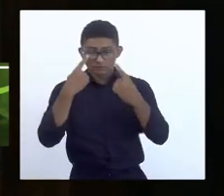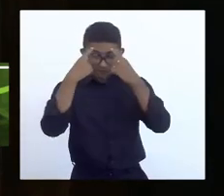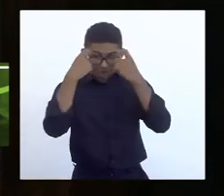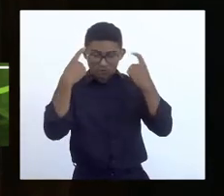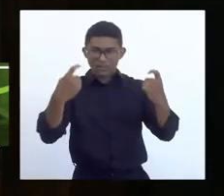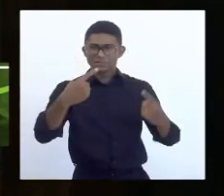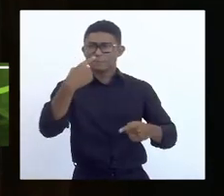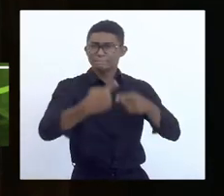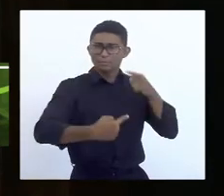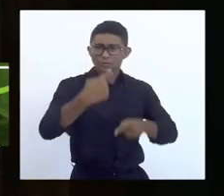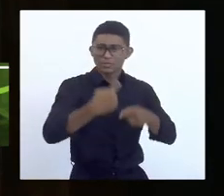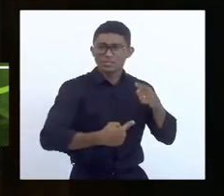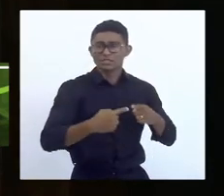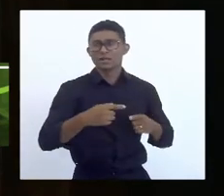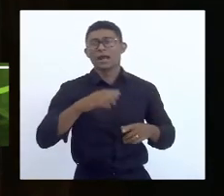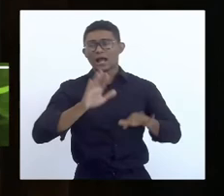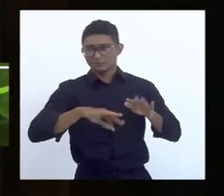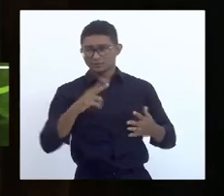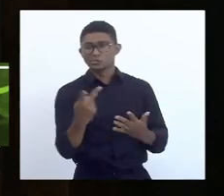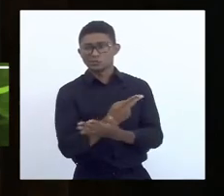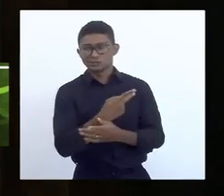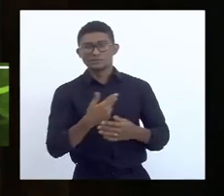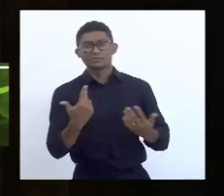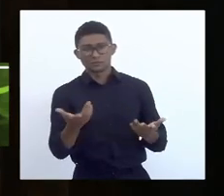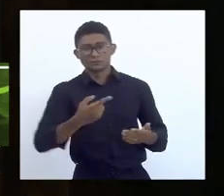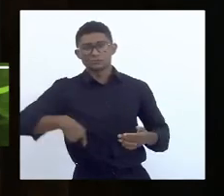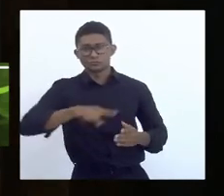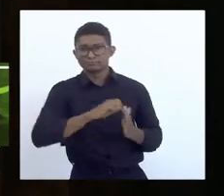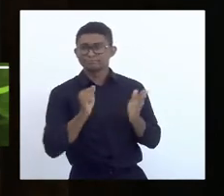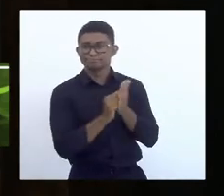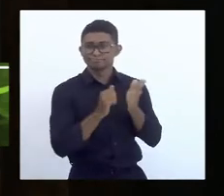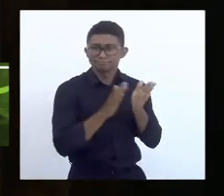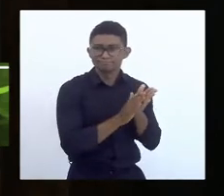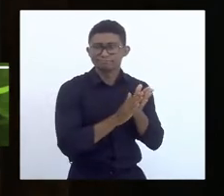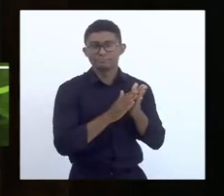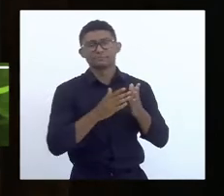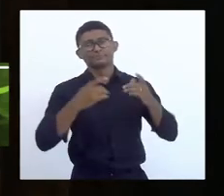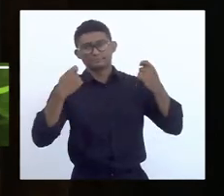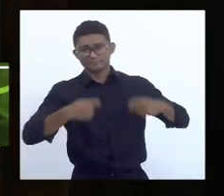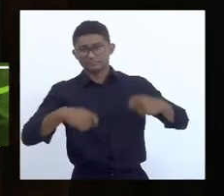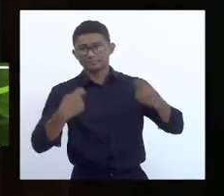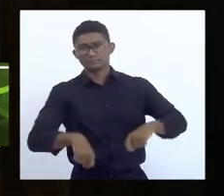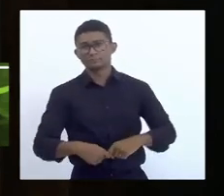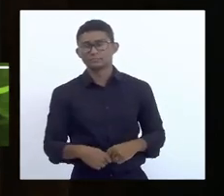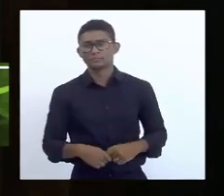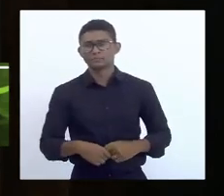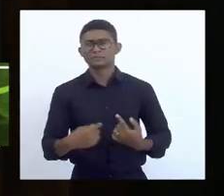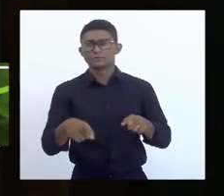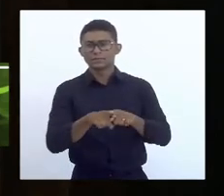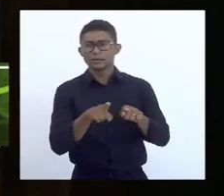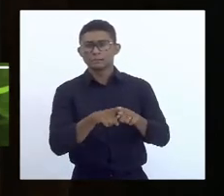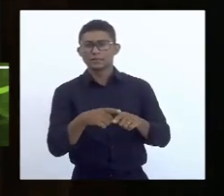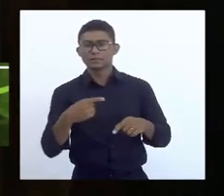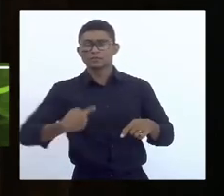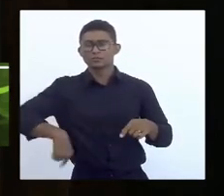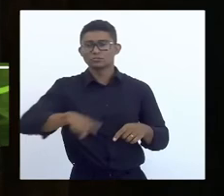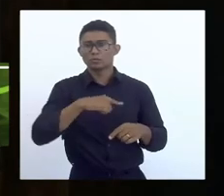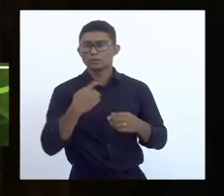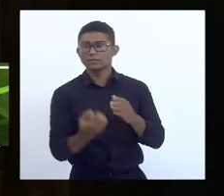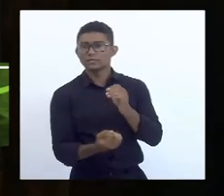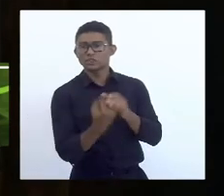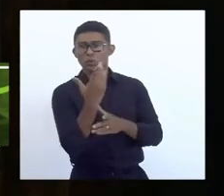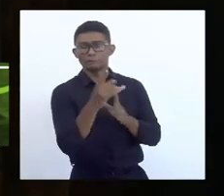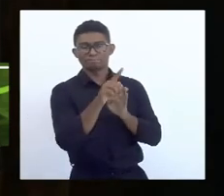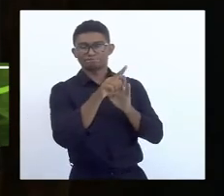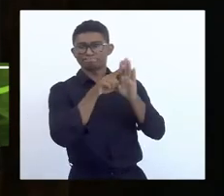o acolhimento necessário, assim como os encaminhamentos. Também lançamos uma pesquisa